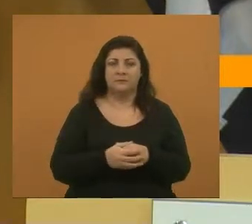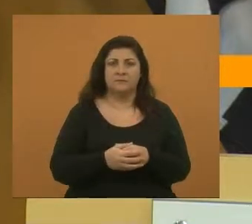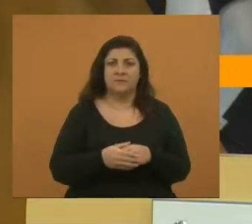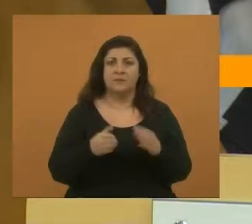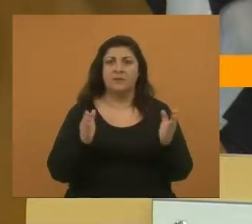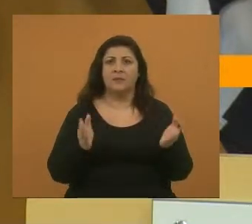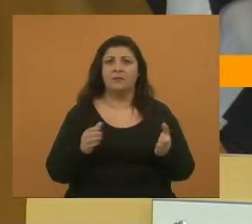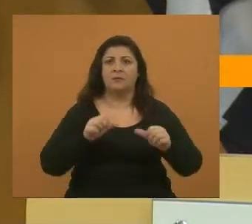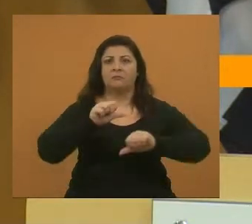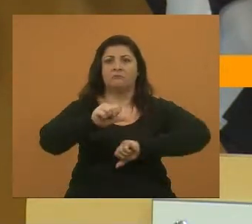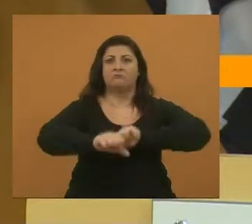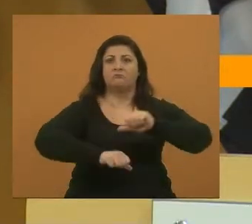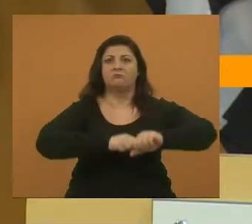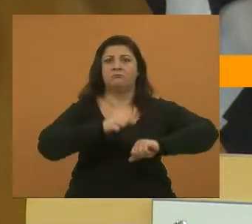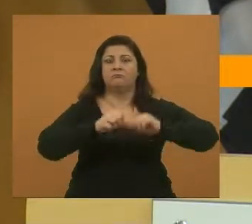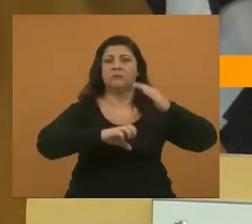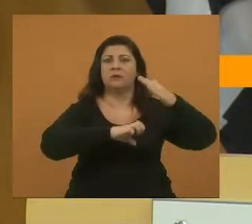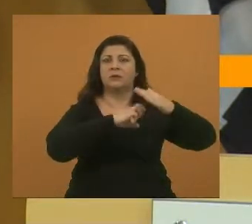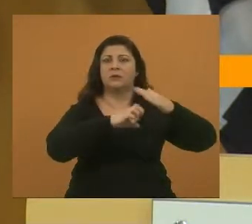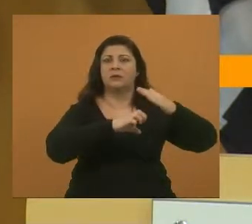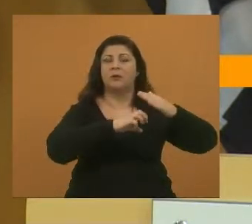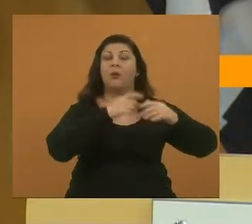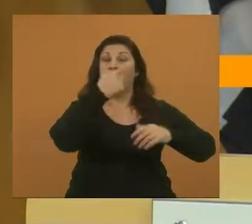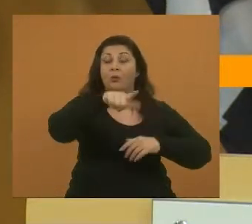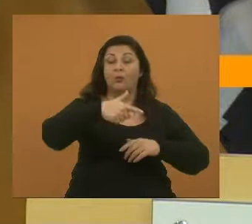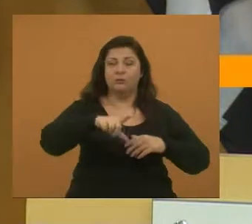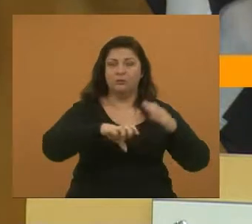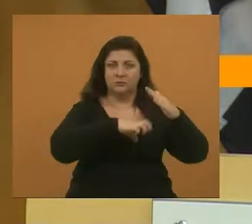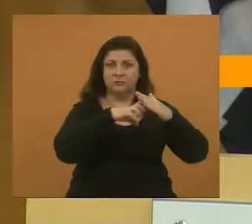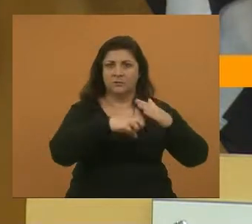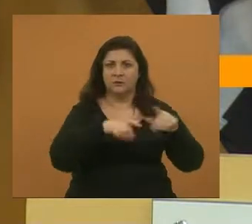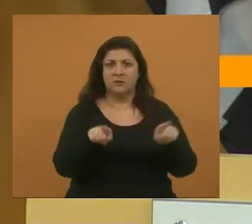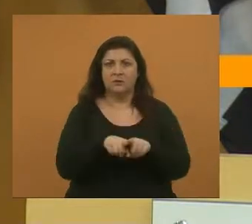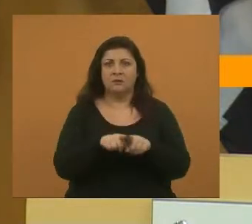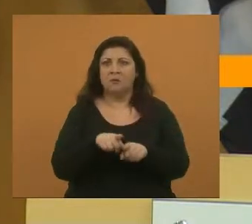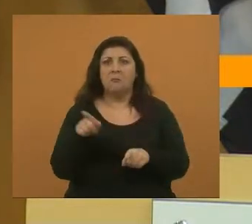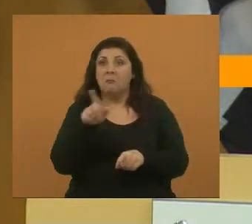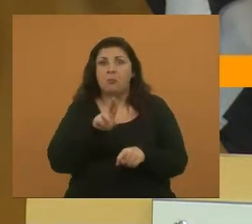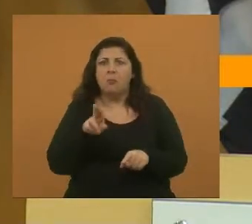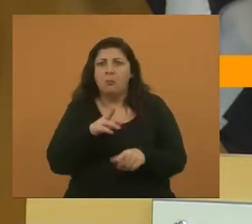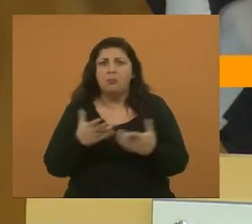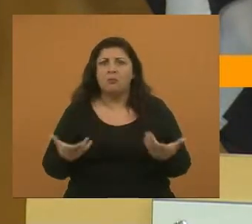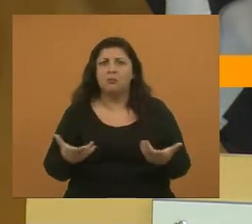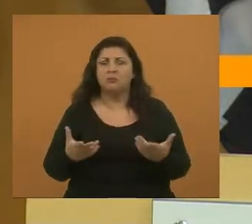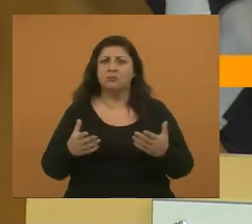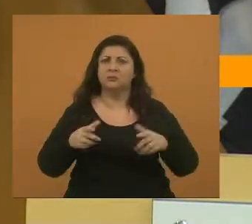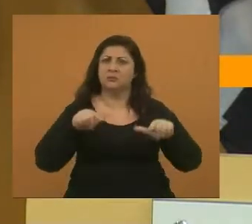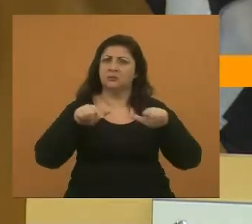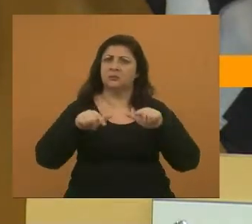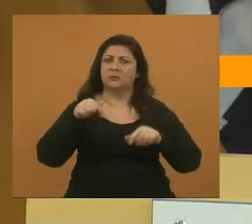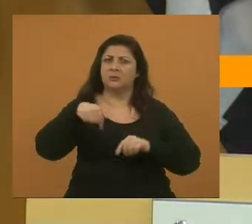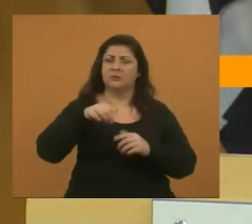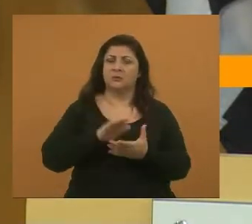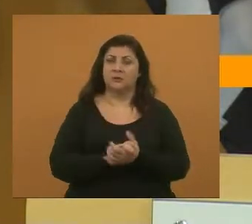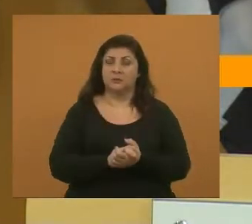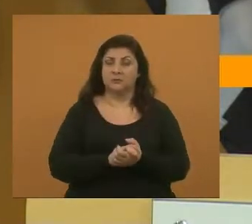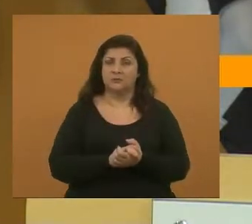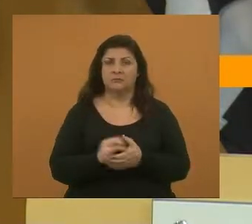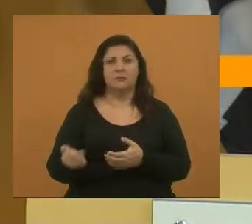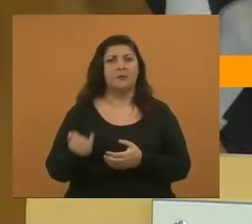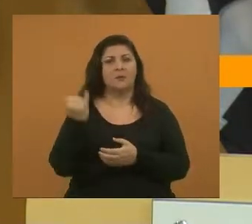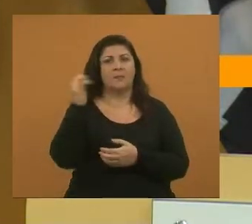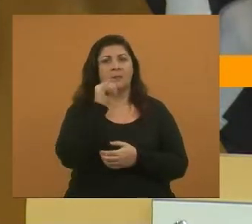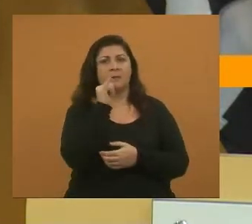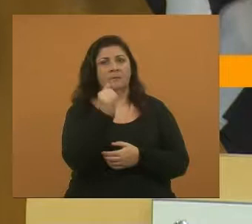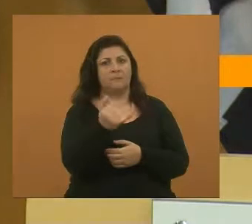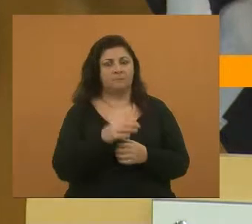Gabardo, que também não utiliza de mão de obra desses trabalhadores. Aqui levantamos alguns fatos importantes sobre essas empresas.